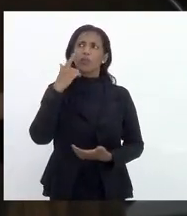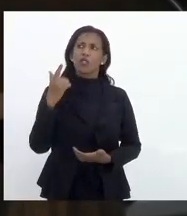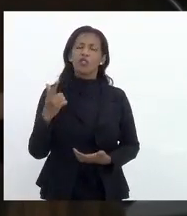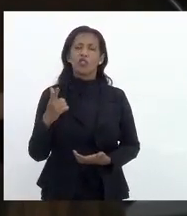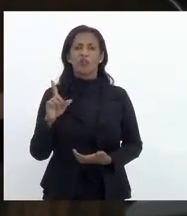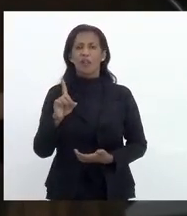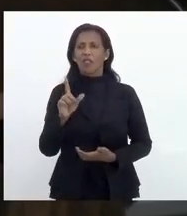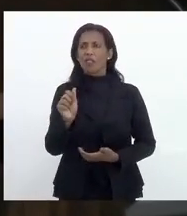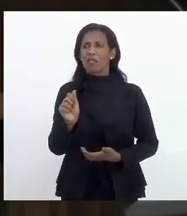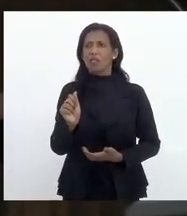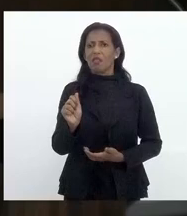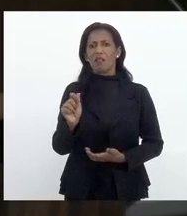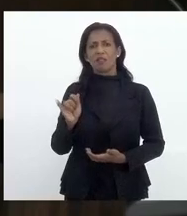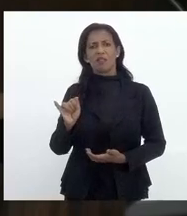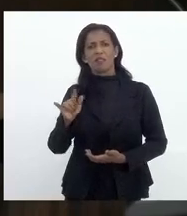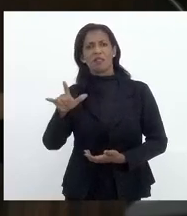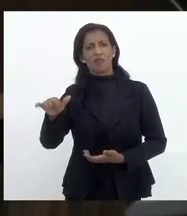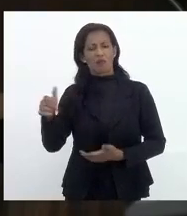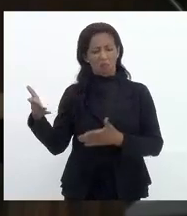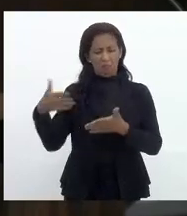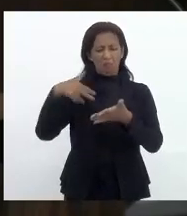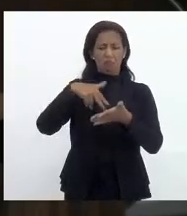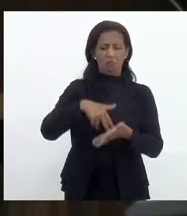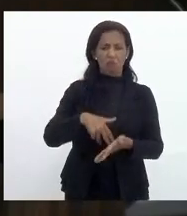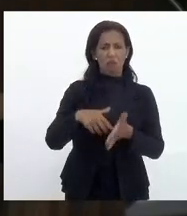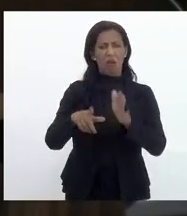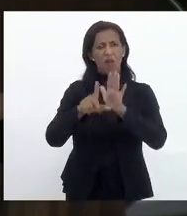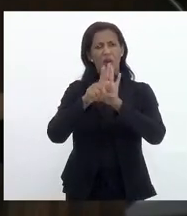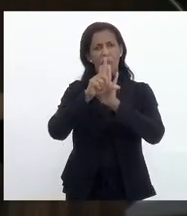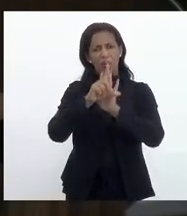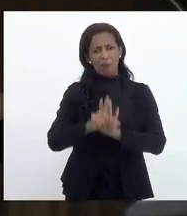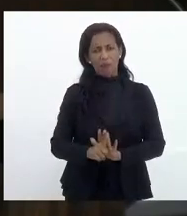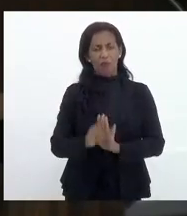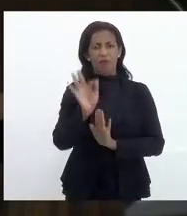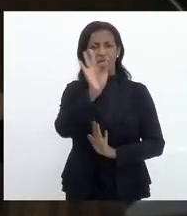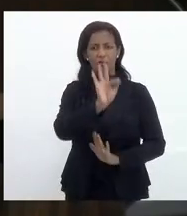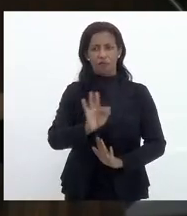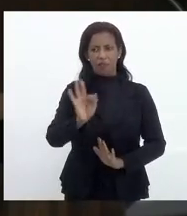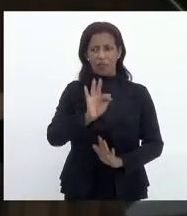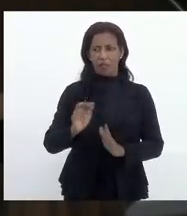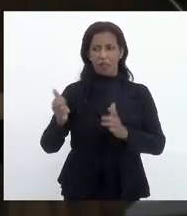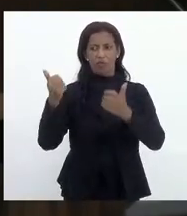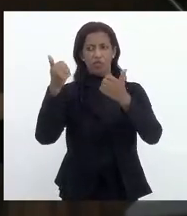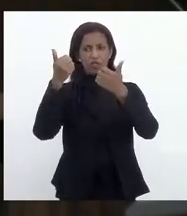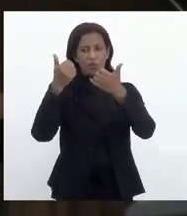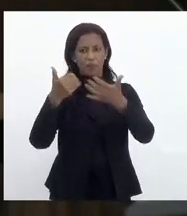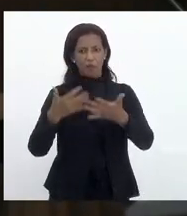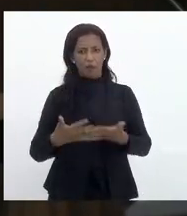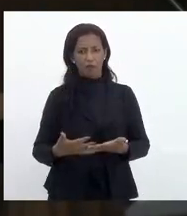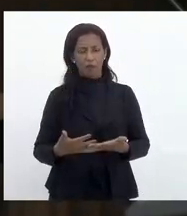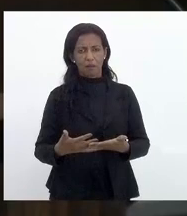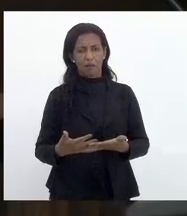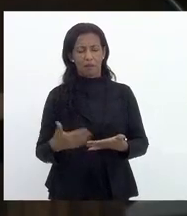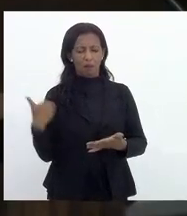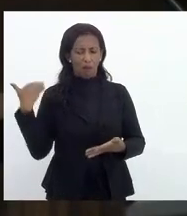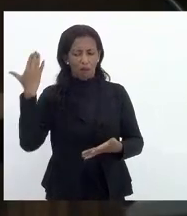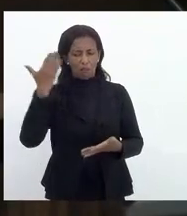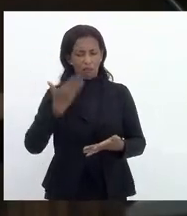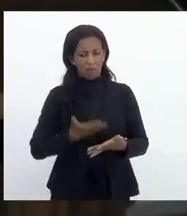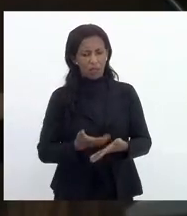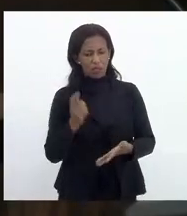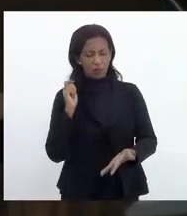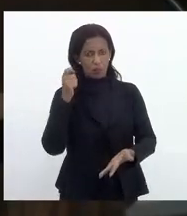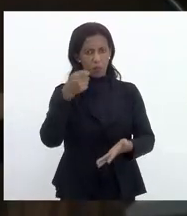fala do da Silva muito bem colocado uma Legislação Federal já descrita por ele traz